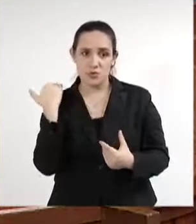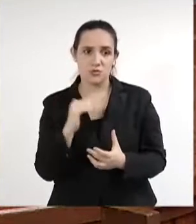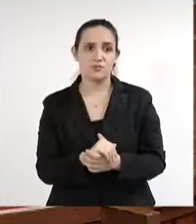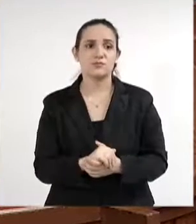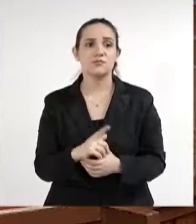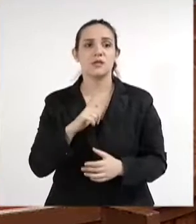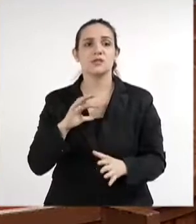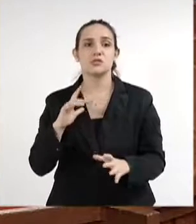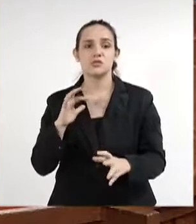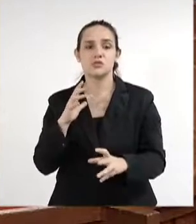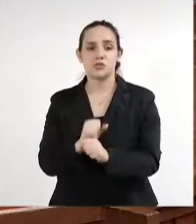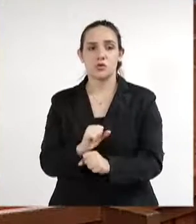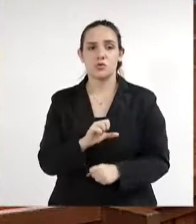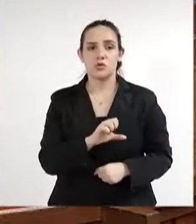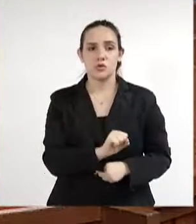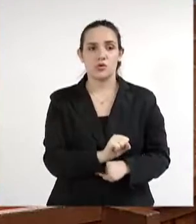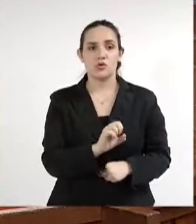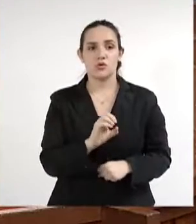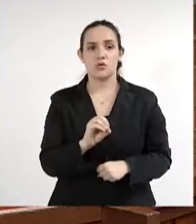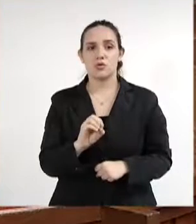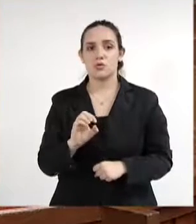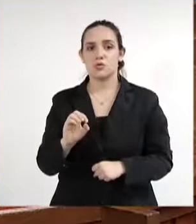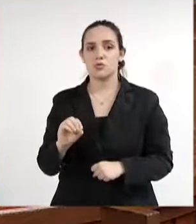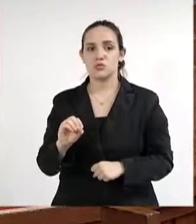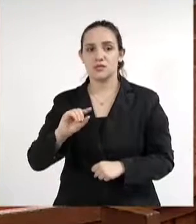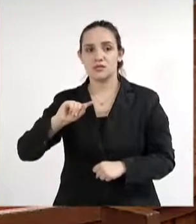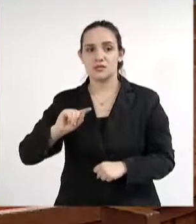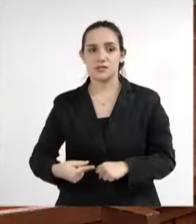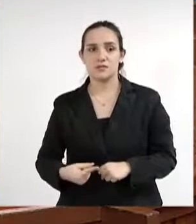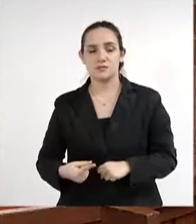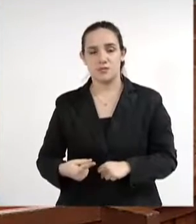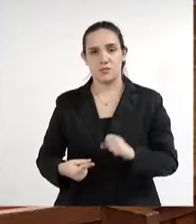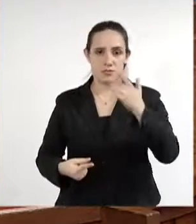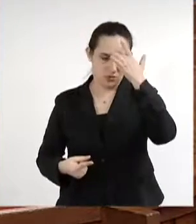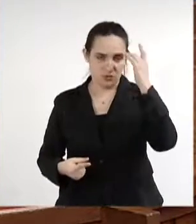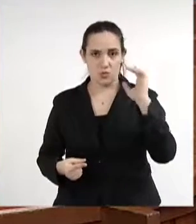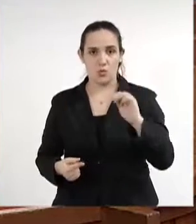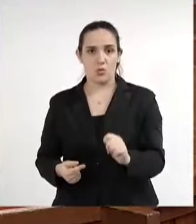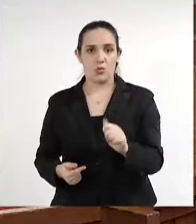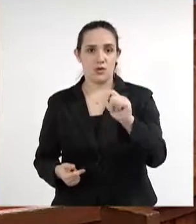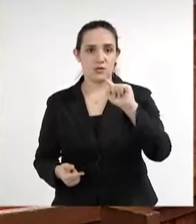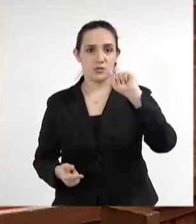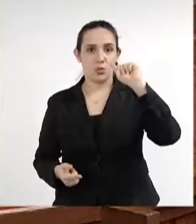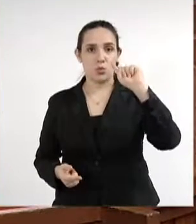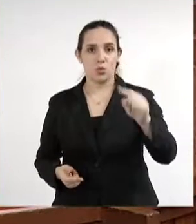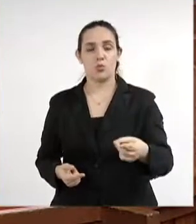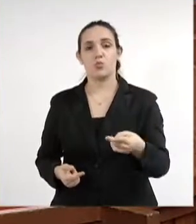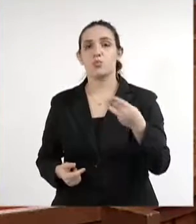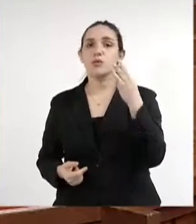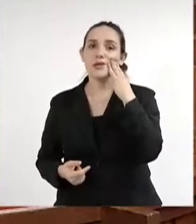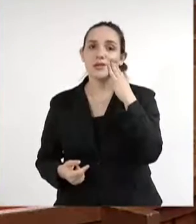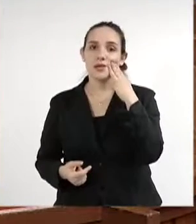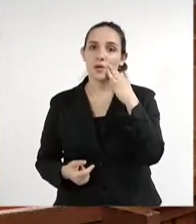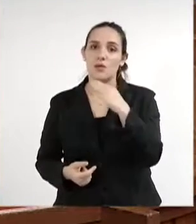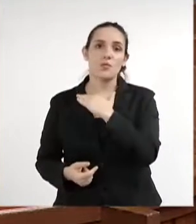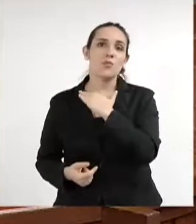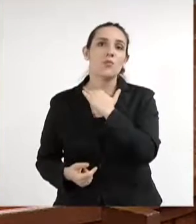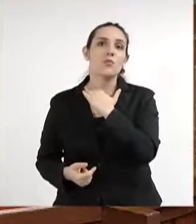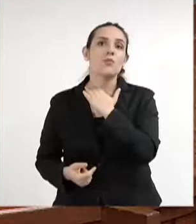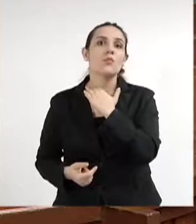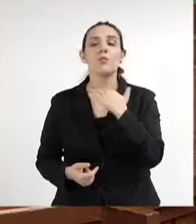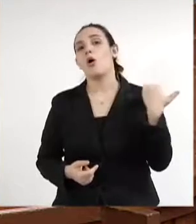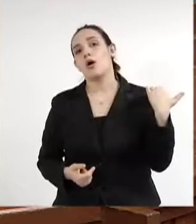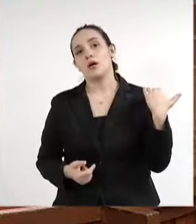800 mil pessoas, portanto, quase 1 milhão de pessoas por ano se matam no mundo.